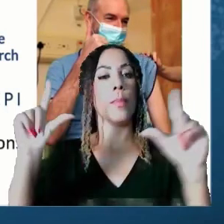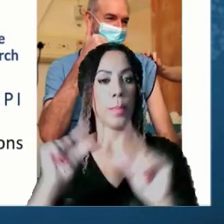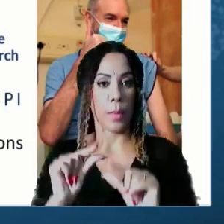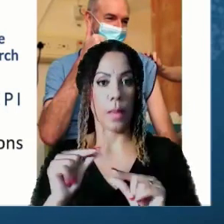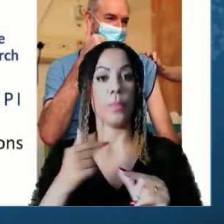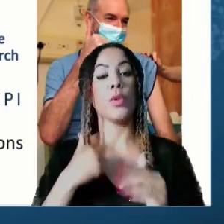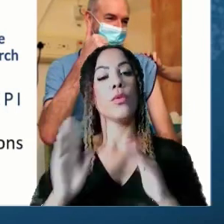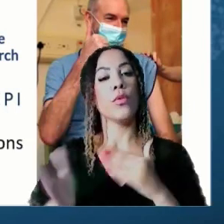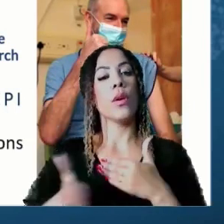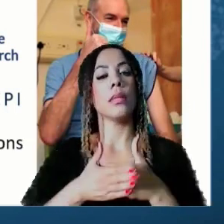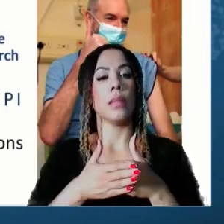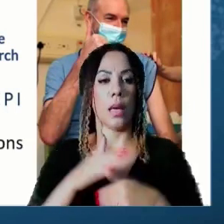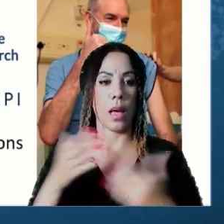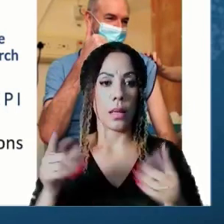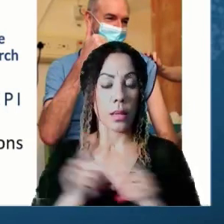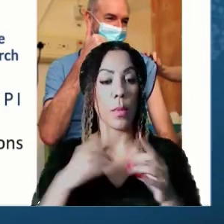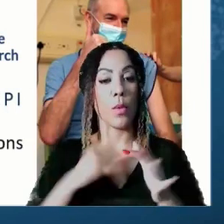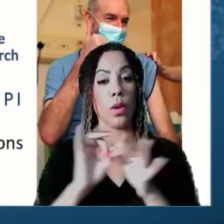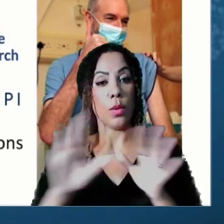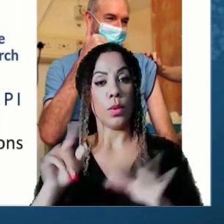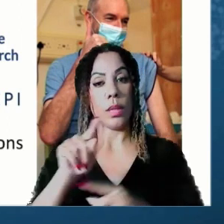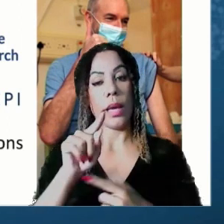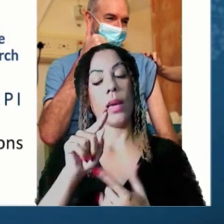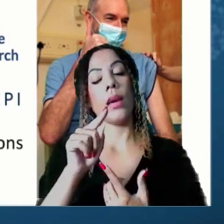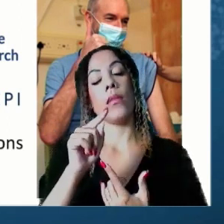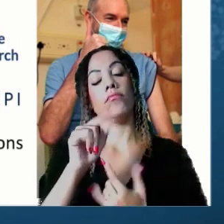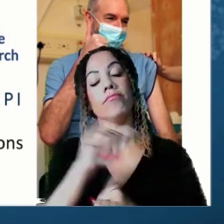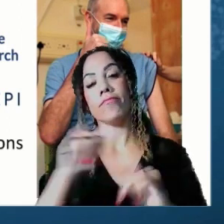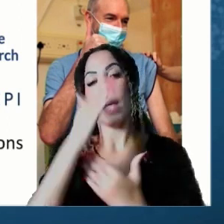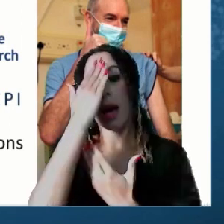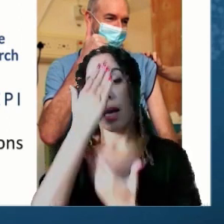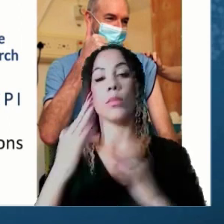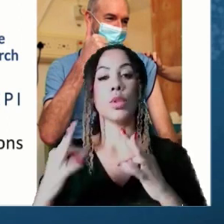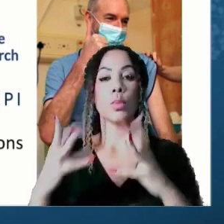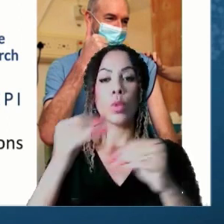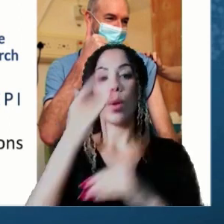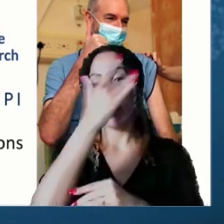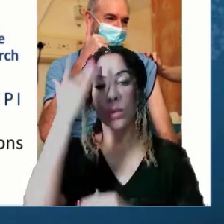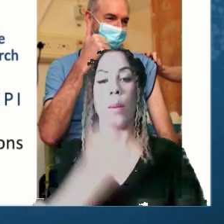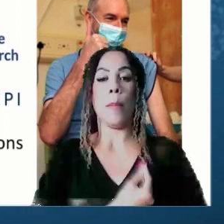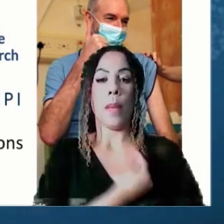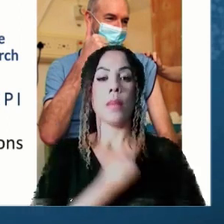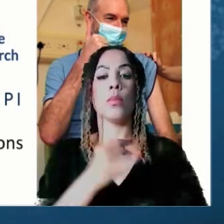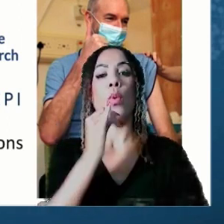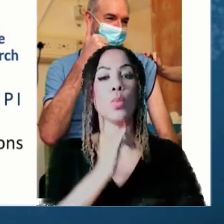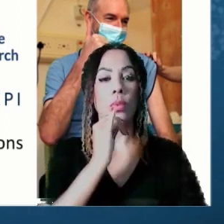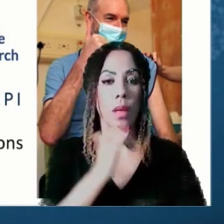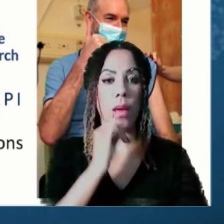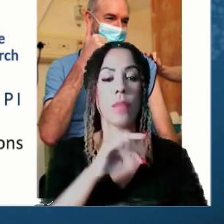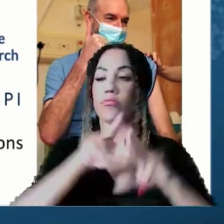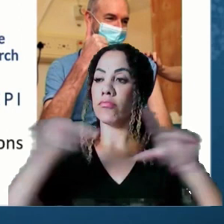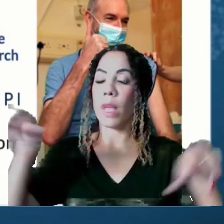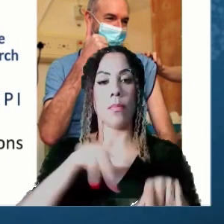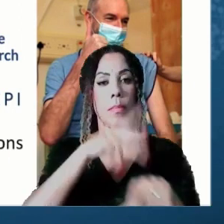vou encerrar aqui e deixar aqui o meu agradecimento a todos os que participaram dos nossos testes clínicos, dos diferentes